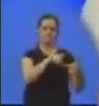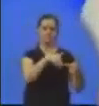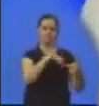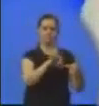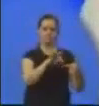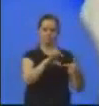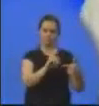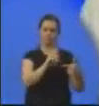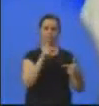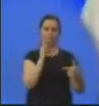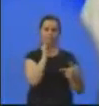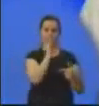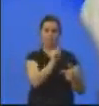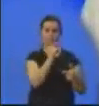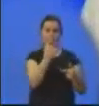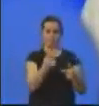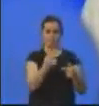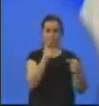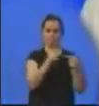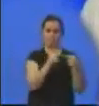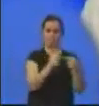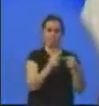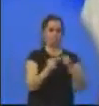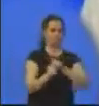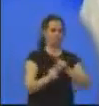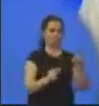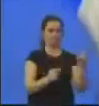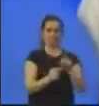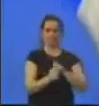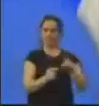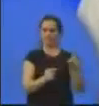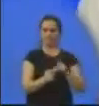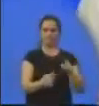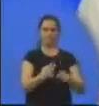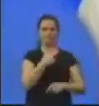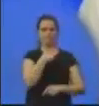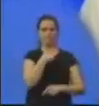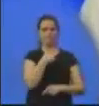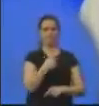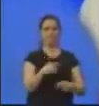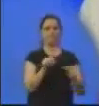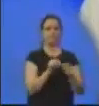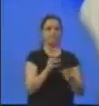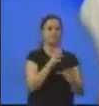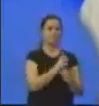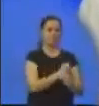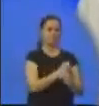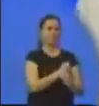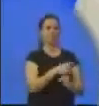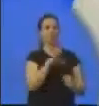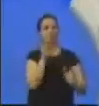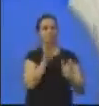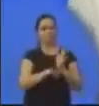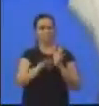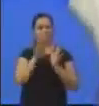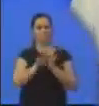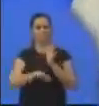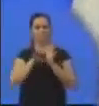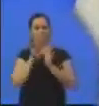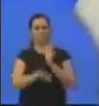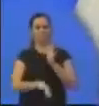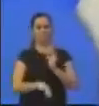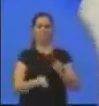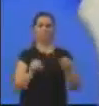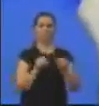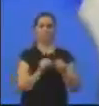1. Não posso. É um conceito que não pode ser, não posso fazer. Então o que eu tenho que fazer? Eu tenho que eliminar, eu